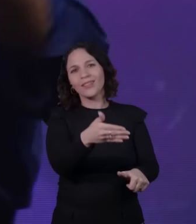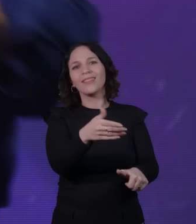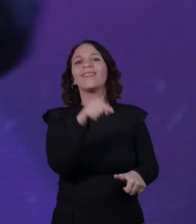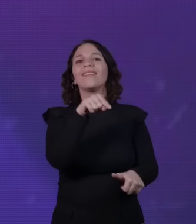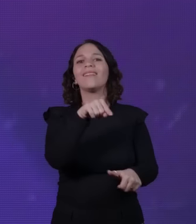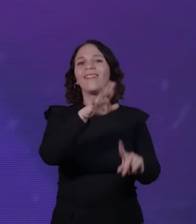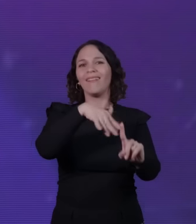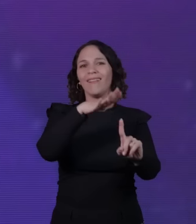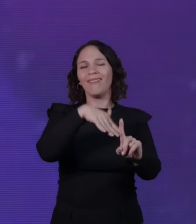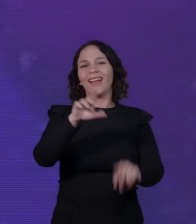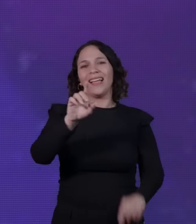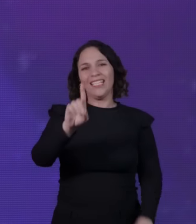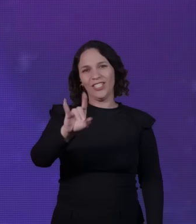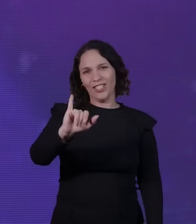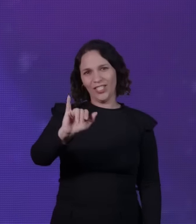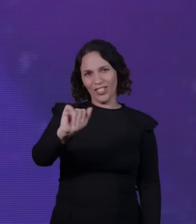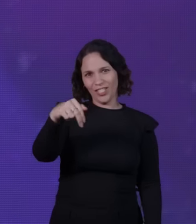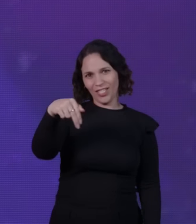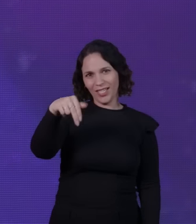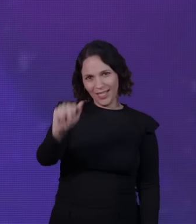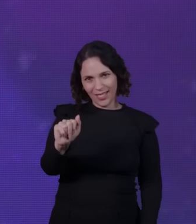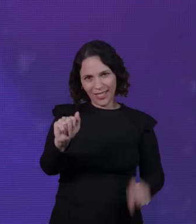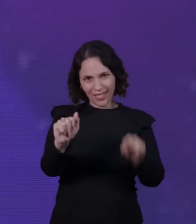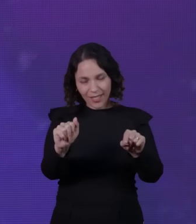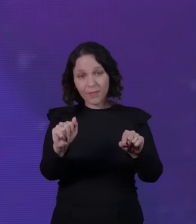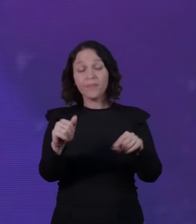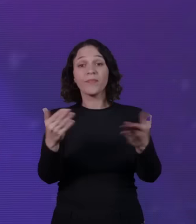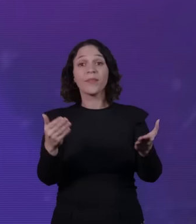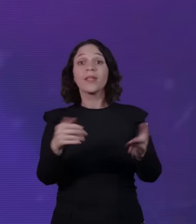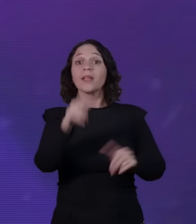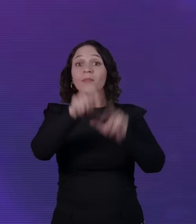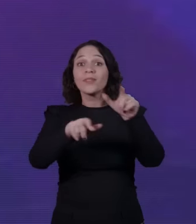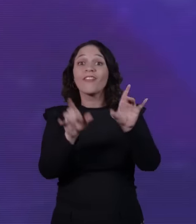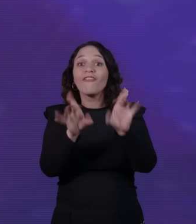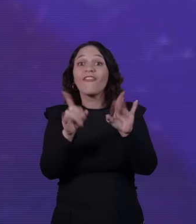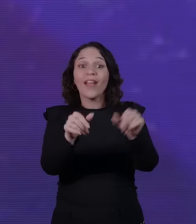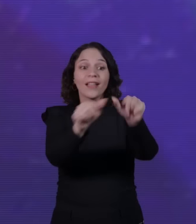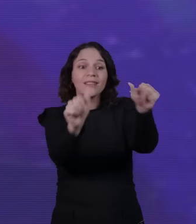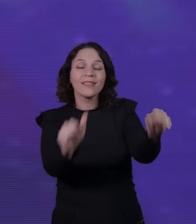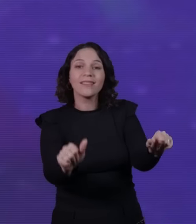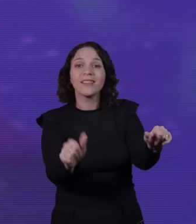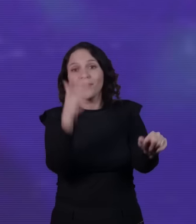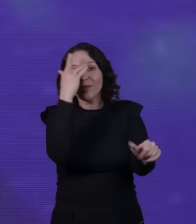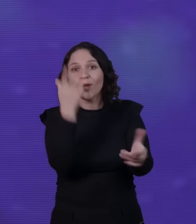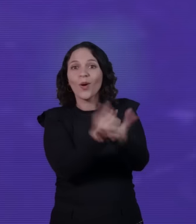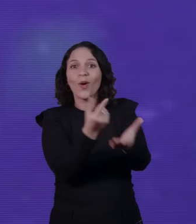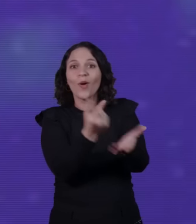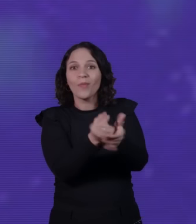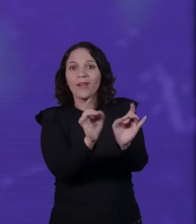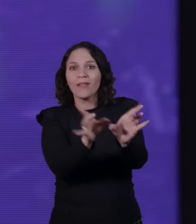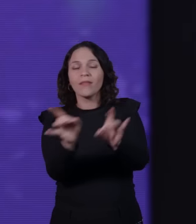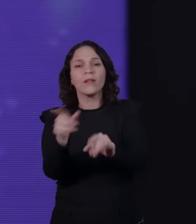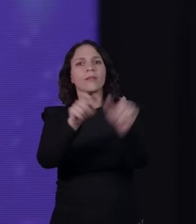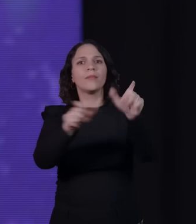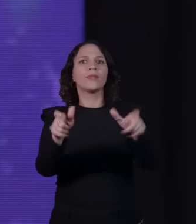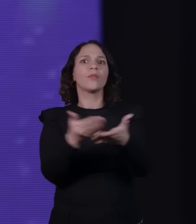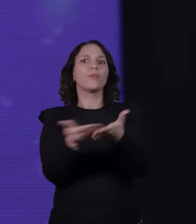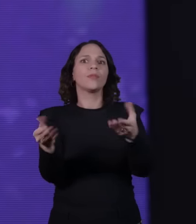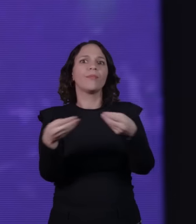ou Diana, as pessoas que vendiam as estatuetas começaram a ter